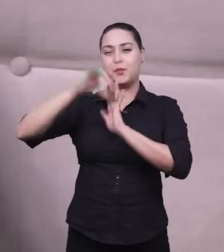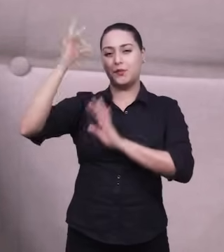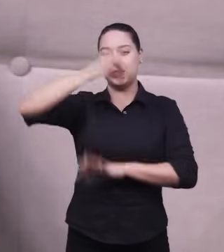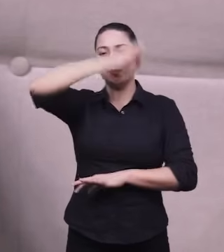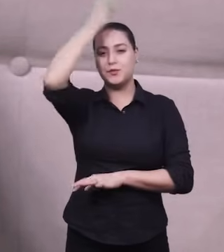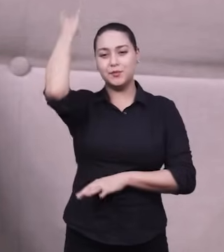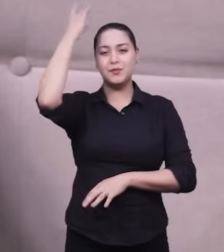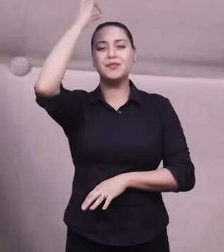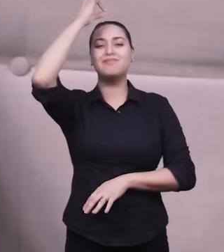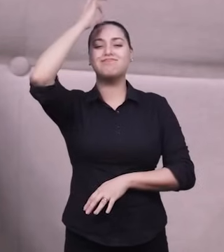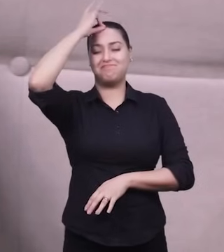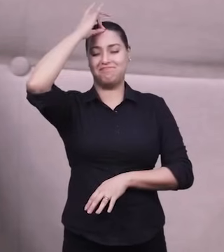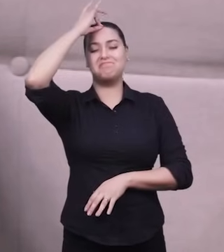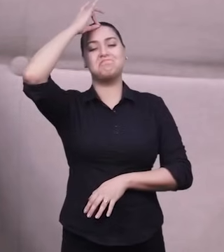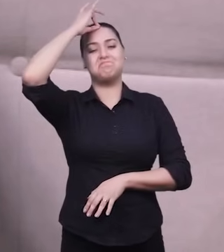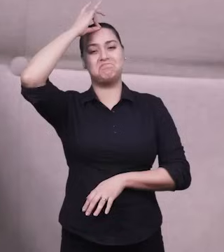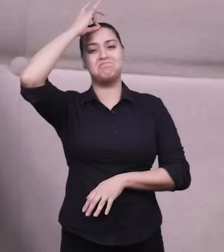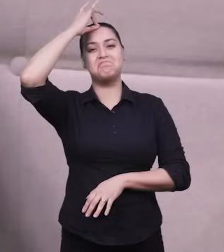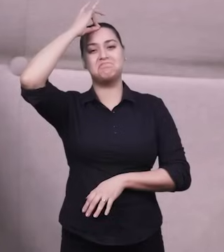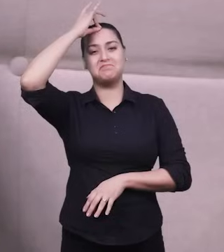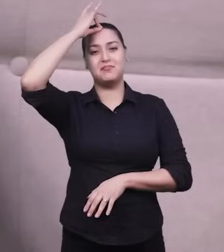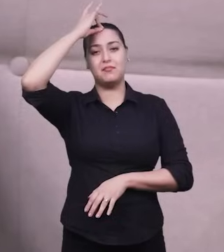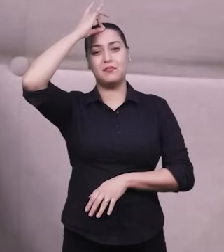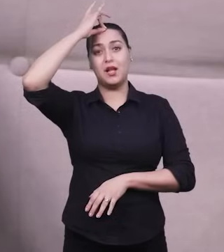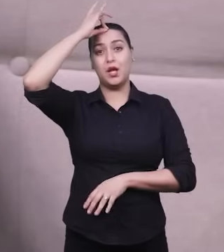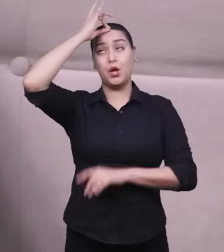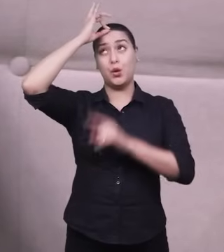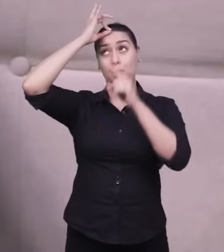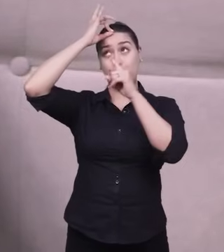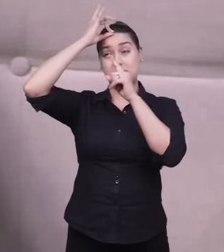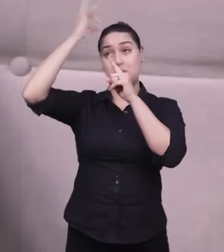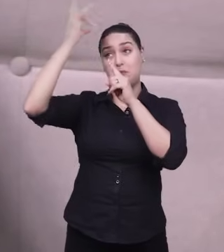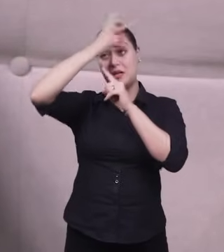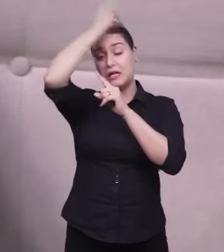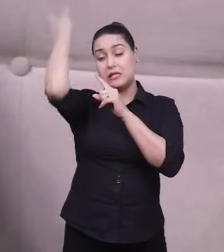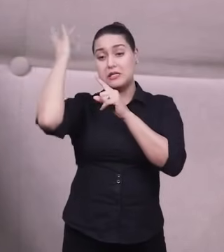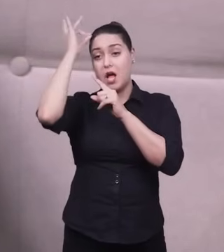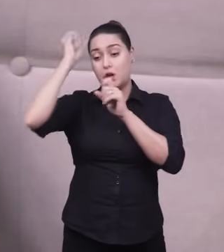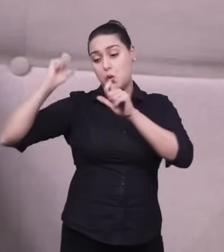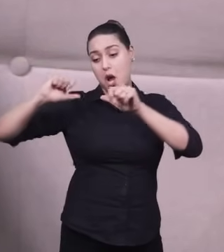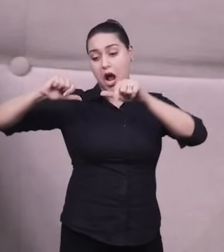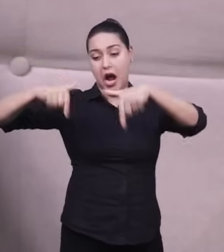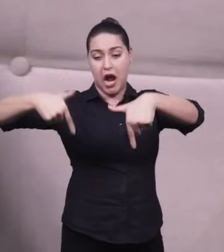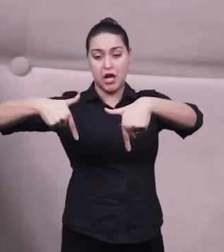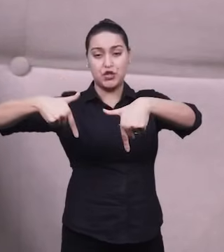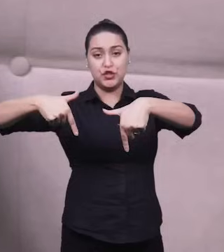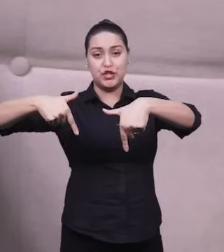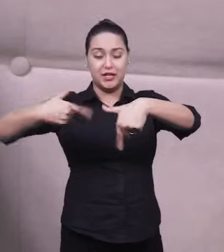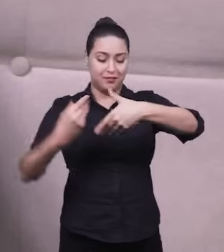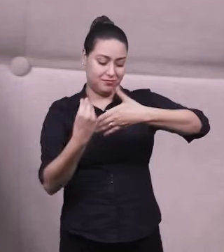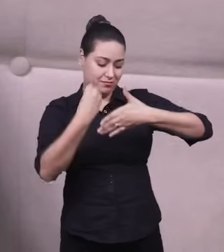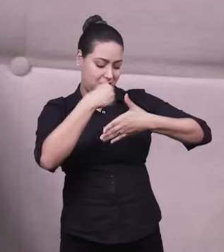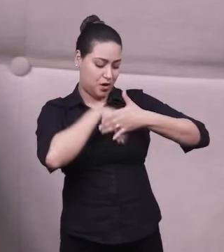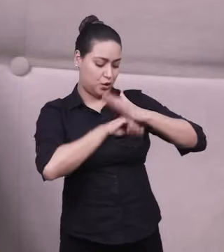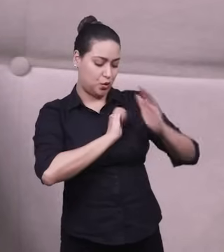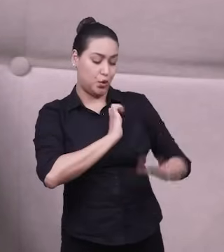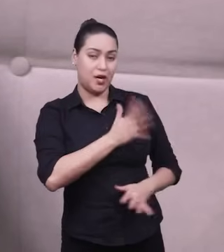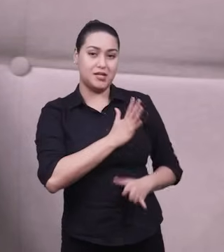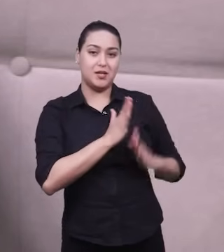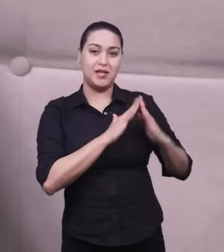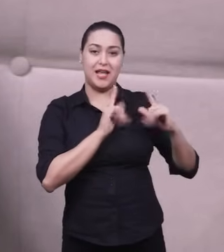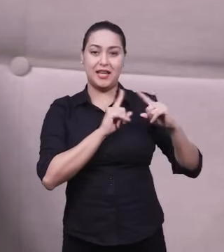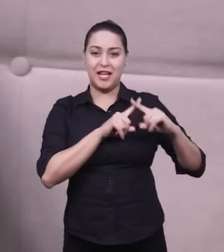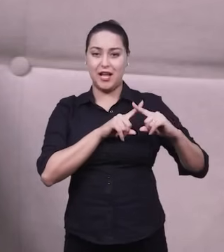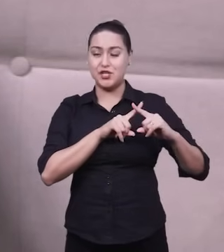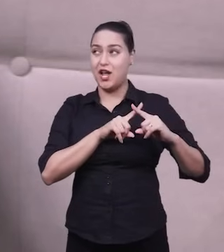governo do Espírito Santo. E este Espírito Santo pulsa dia e noite no coração desta